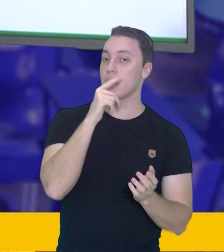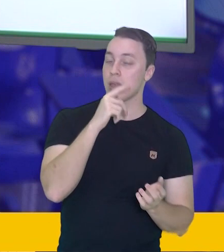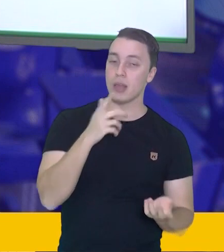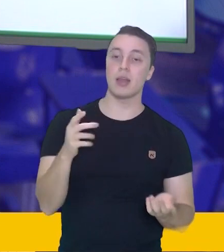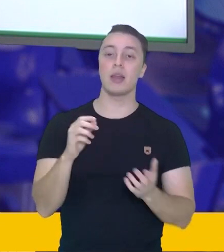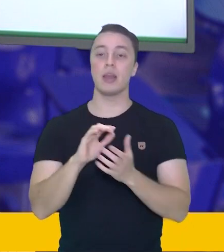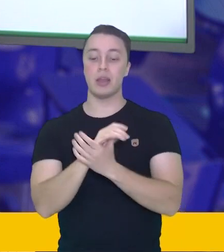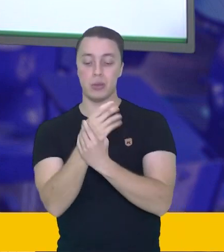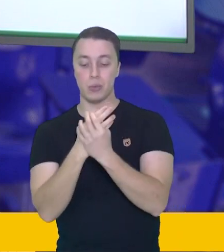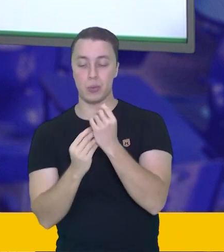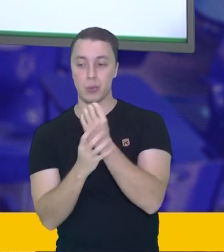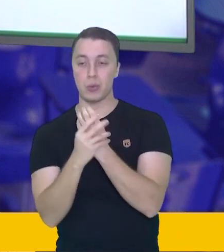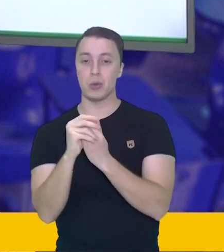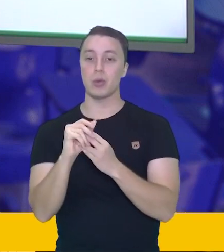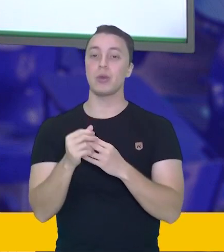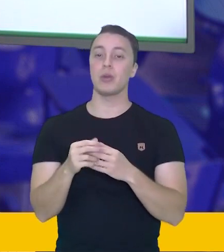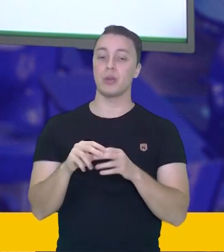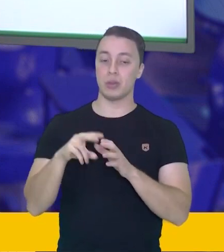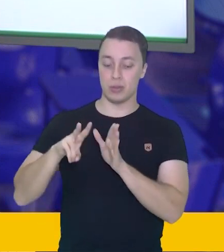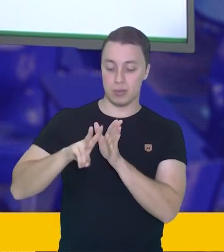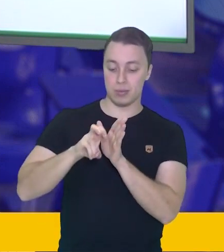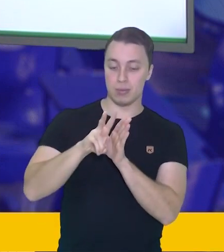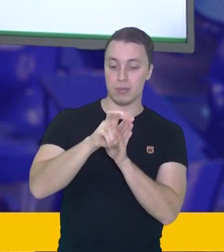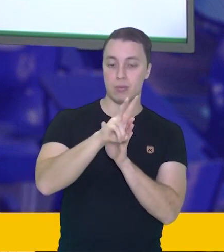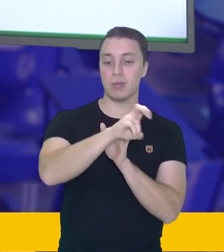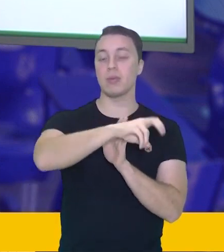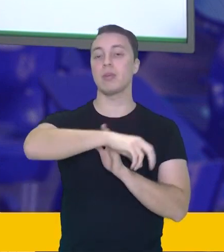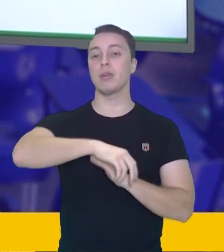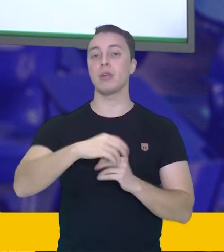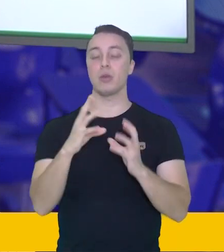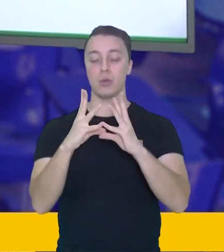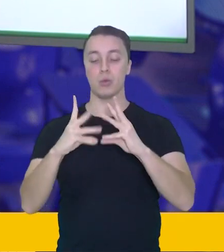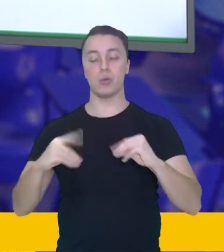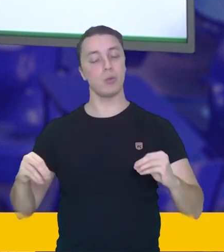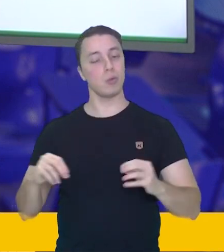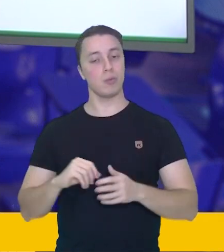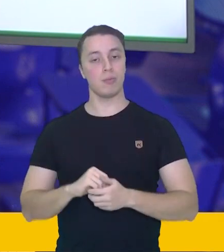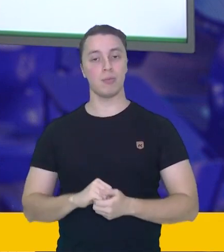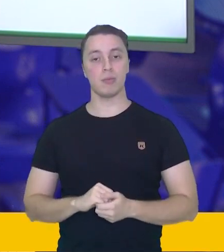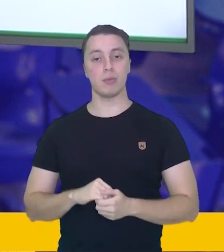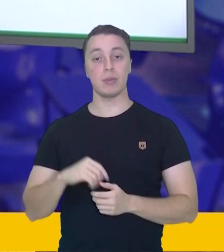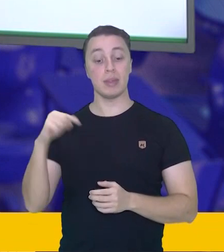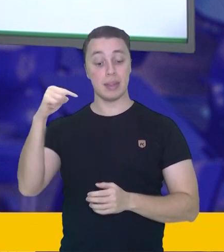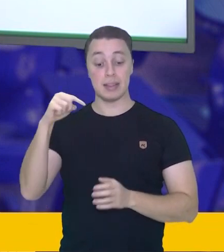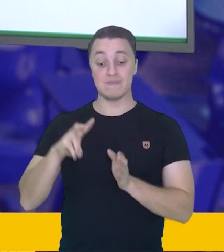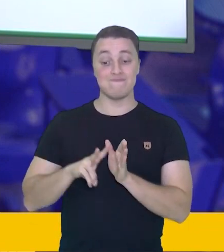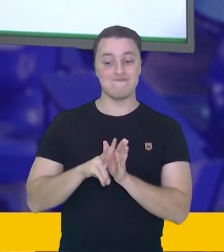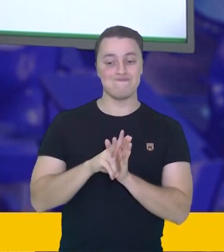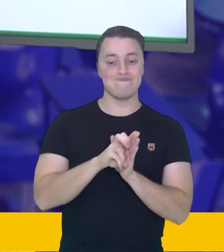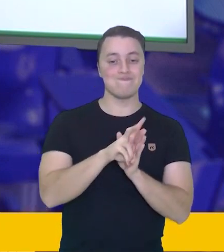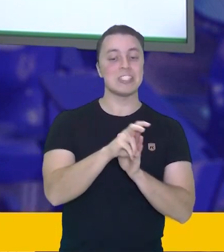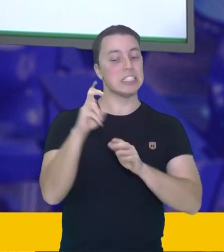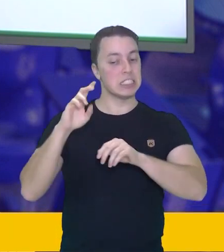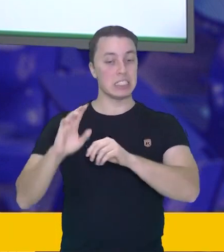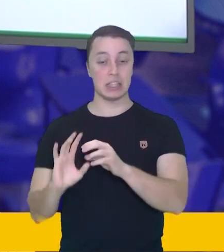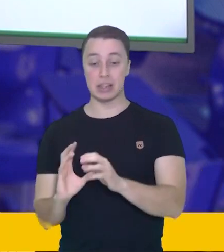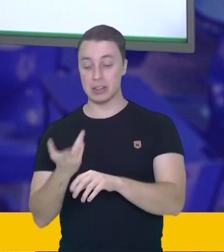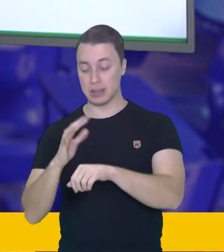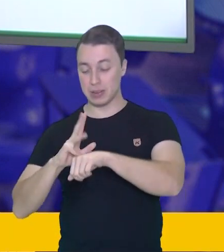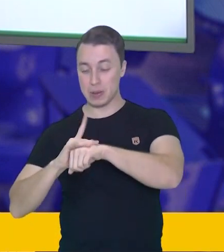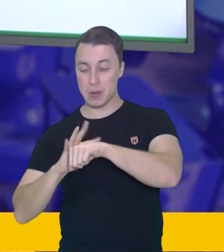nós eliminamos vírus e bactérias. Esses vírus e bactérias causam doenças que,